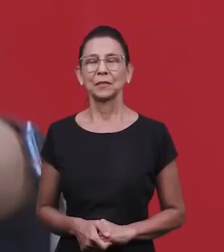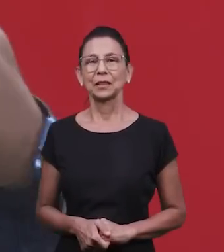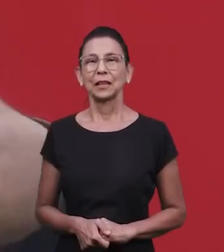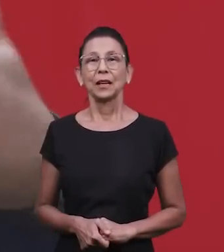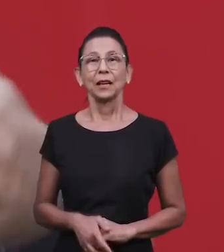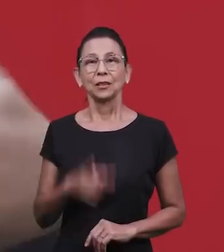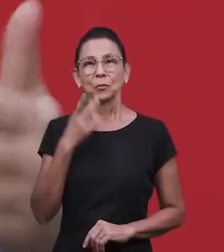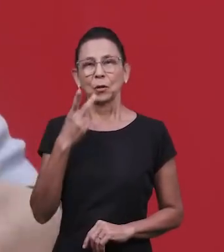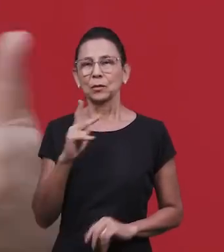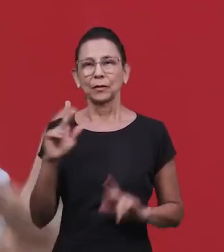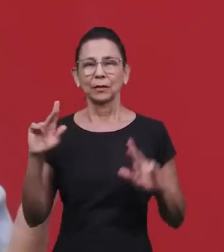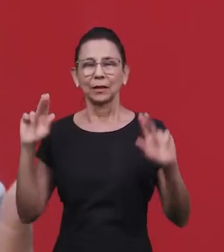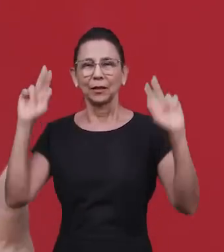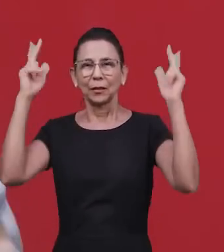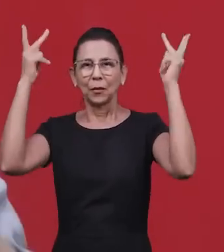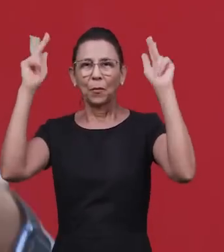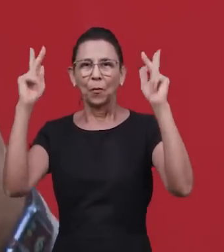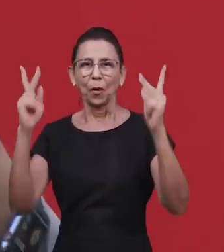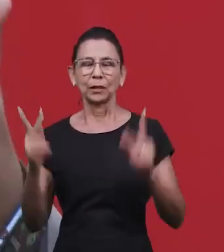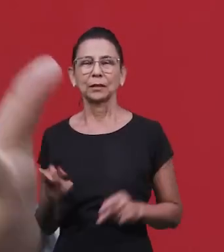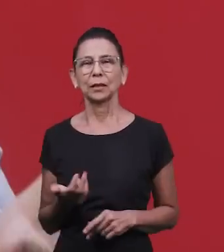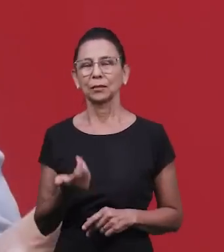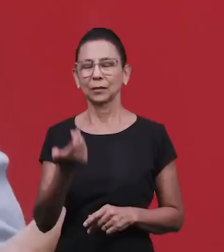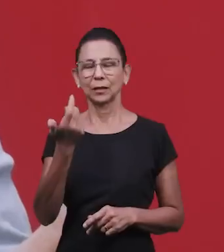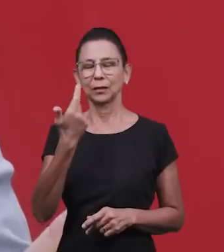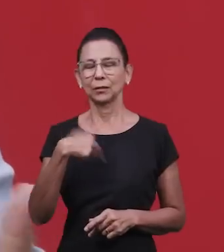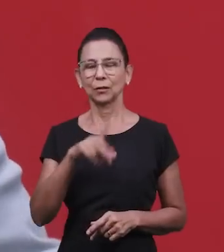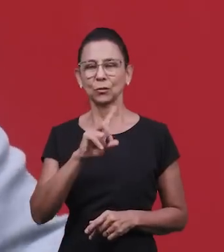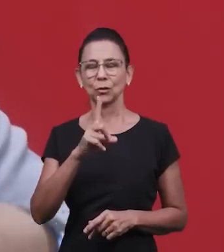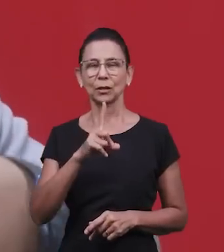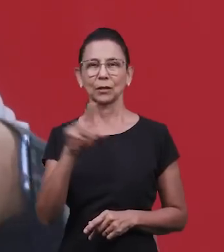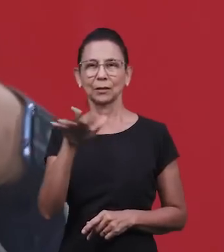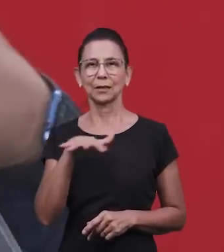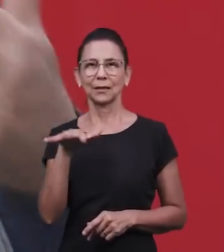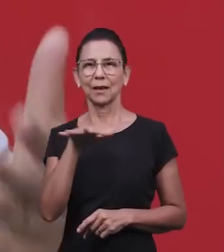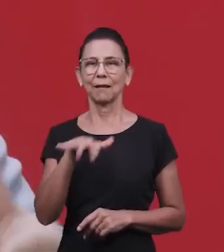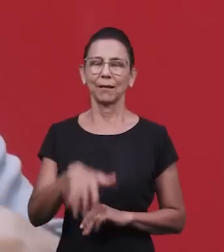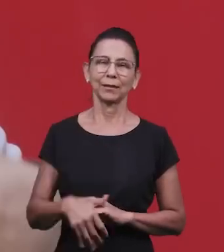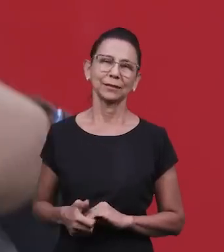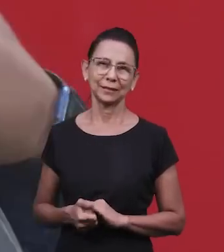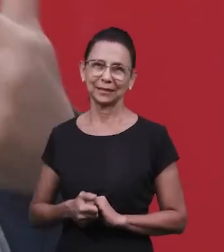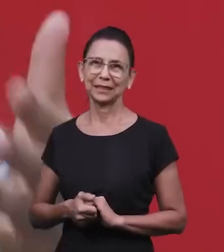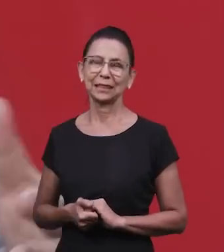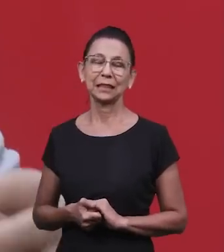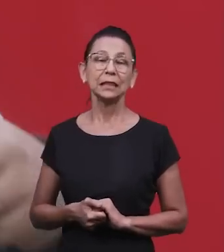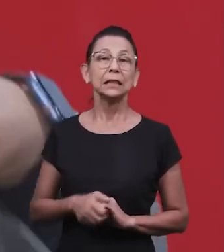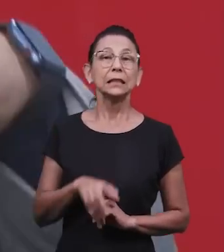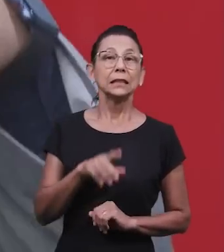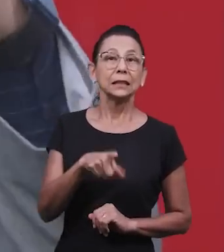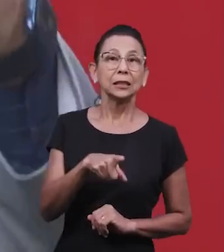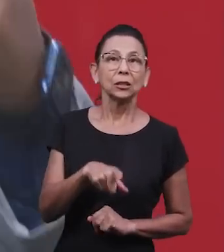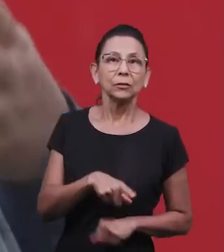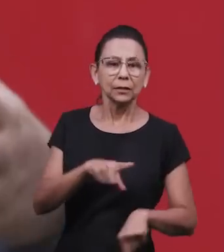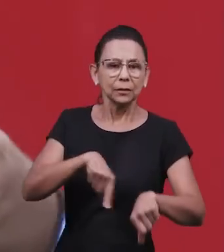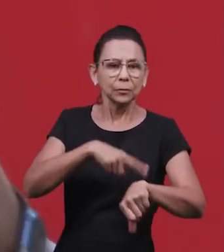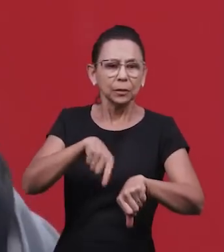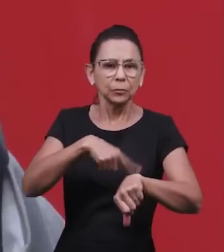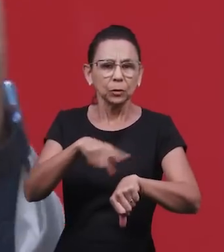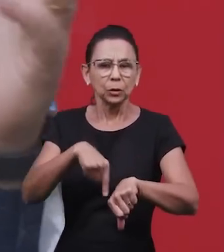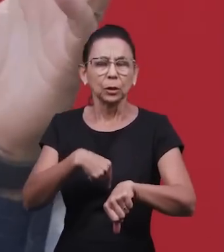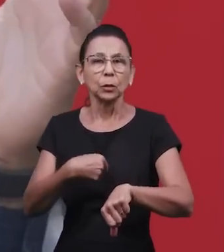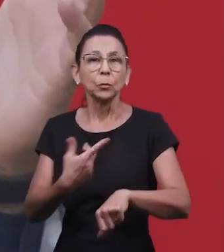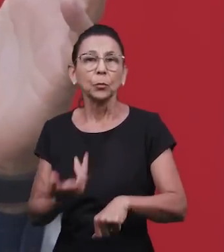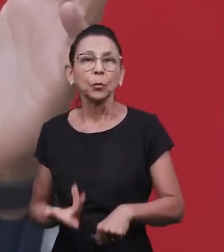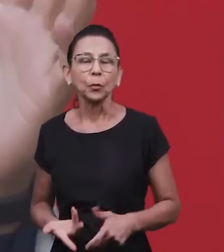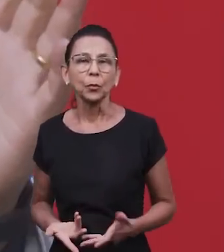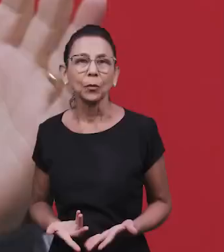esse movimento que a gente acontece nas redes sociais, ele é feito de propósito, para você entreter, passar tempo, para ele querer te prender ali,